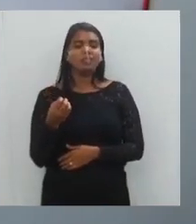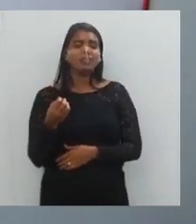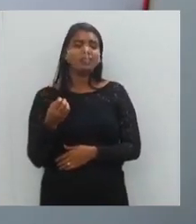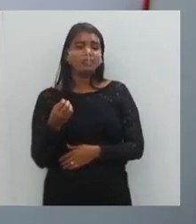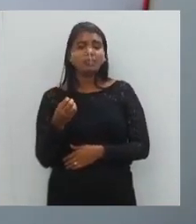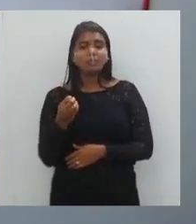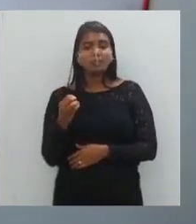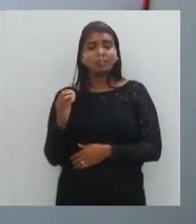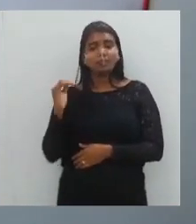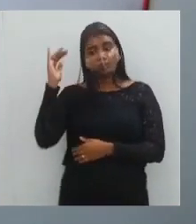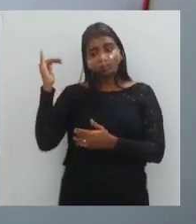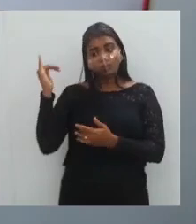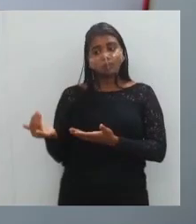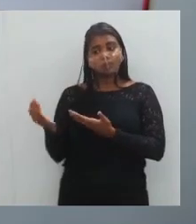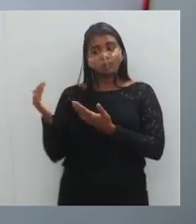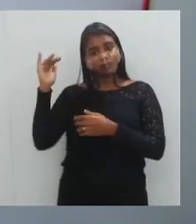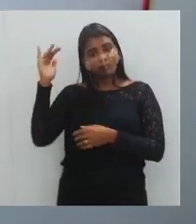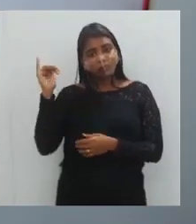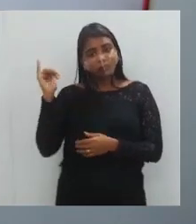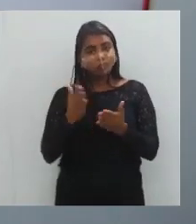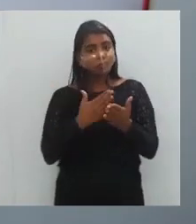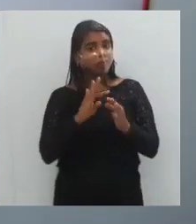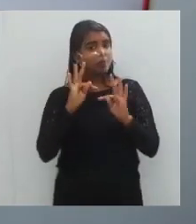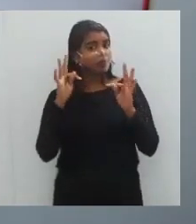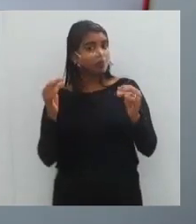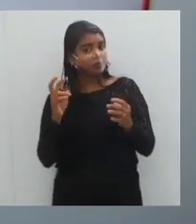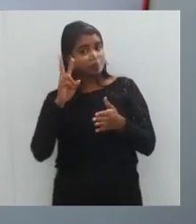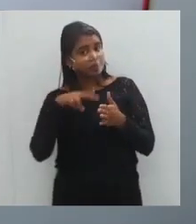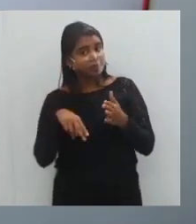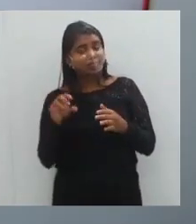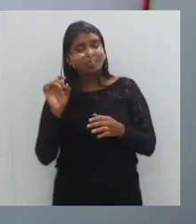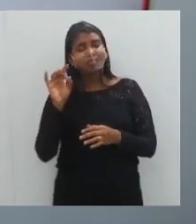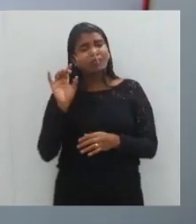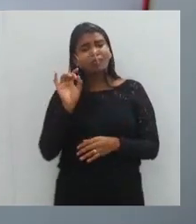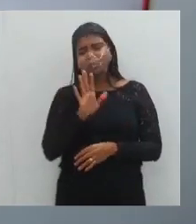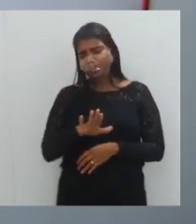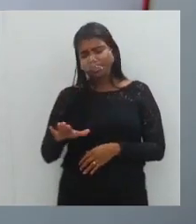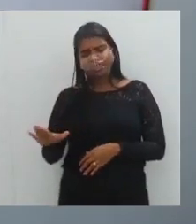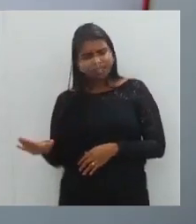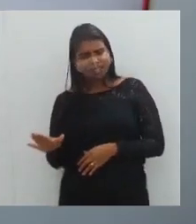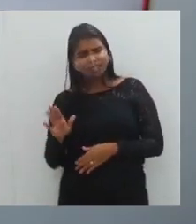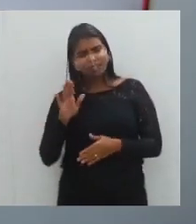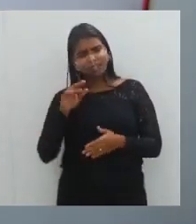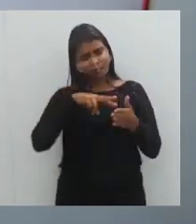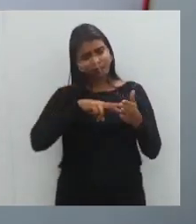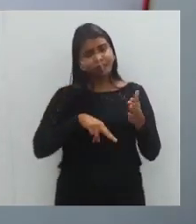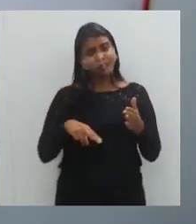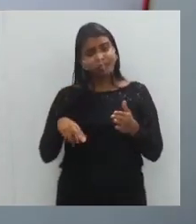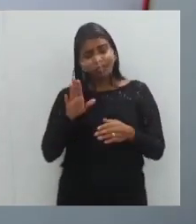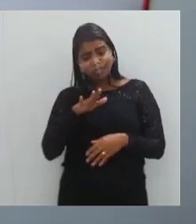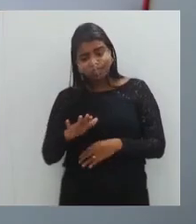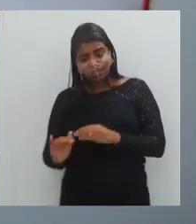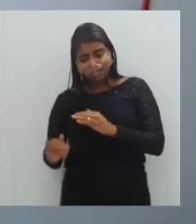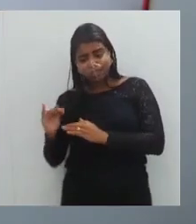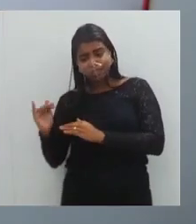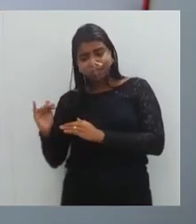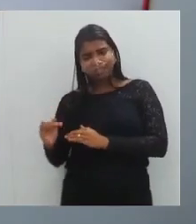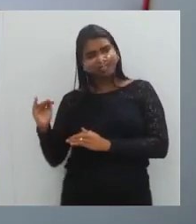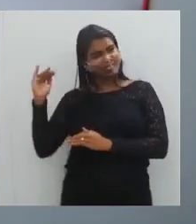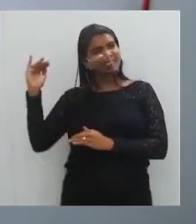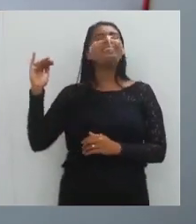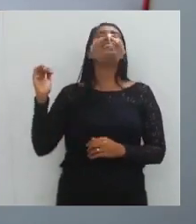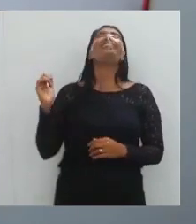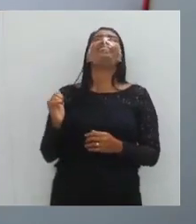Essas histórias ganham um caráter mais adulto, porque até então era muito infantil, mas essas crianças cresceram. Bem, nem tanto,